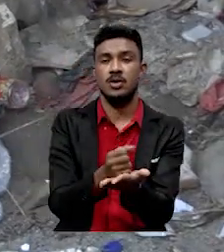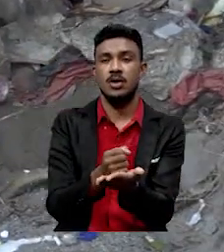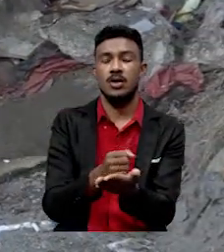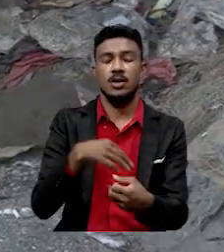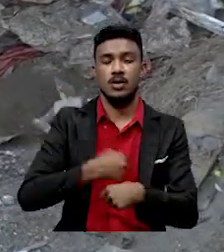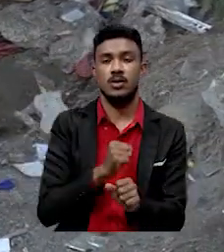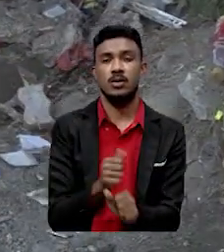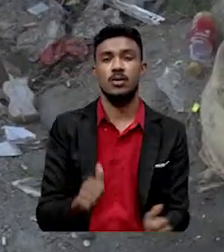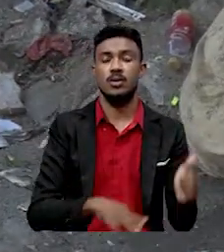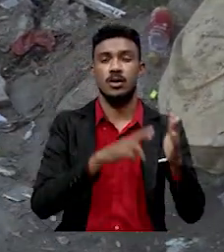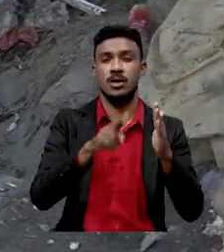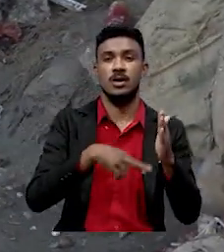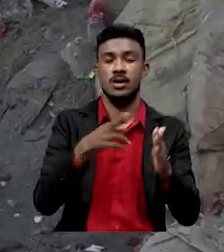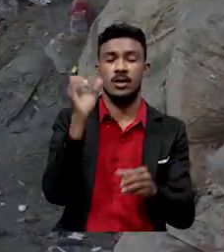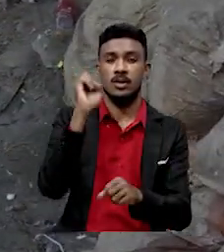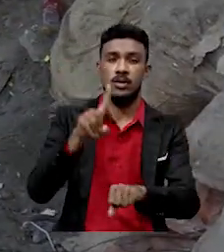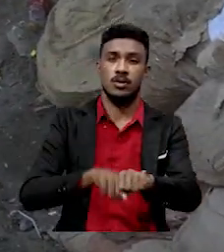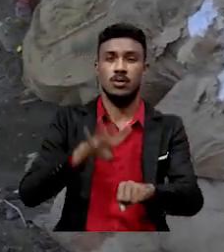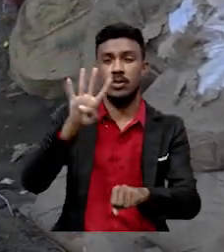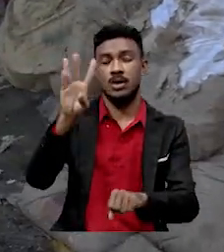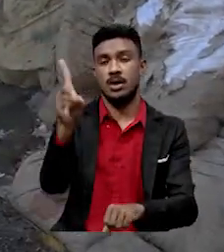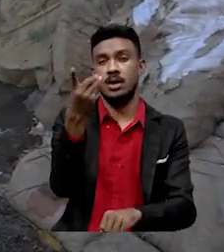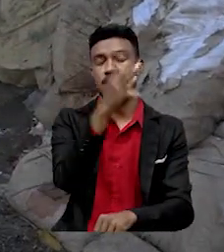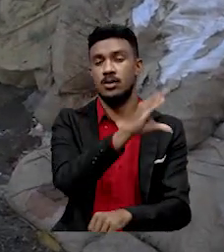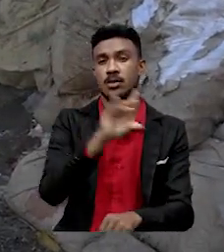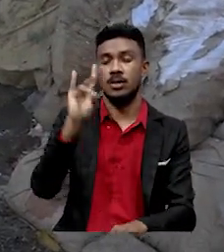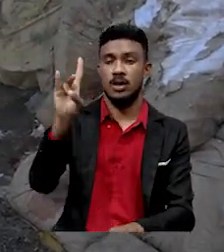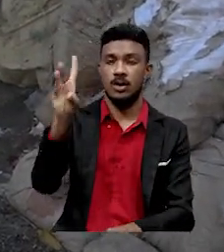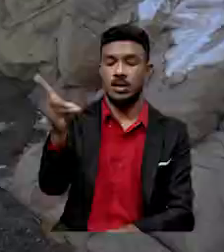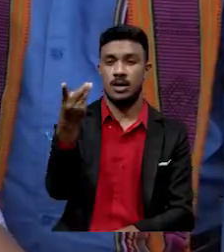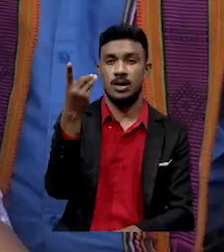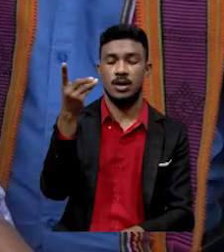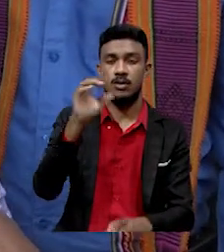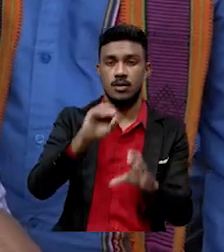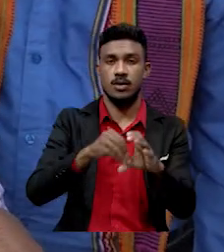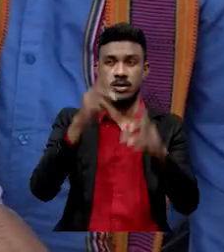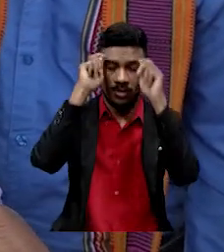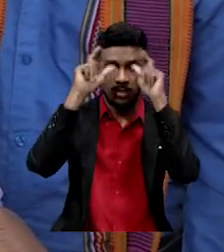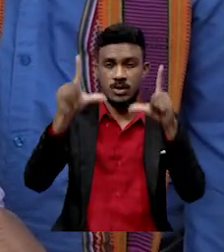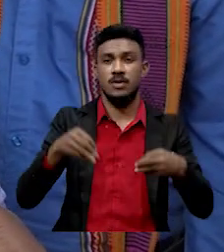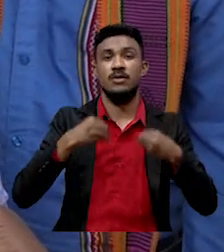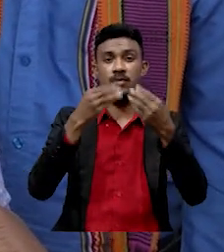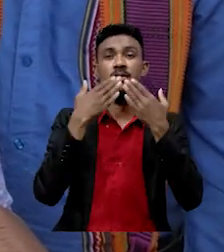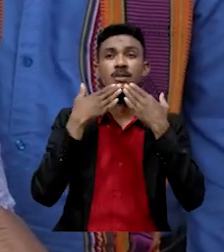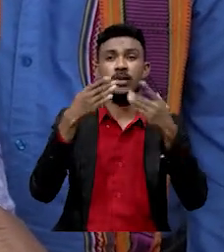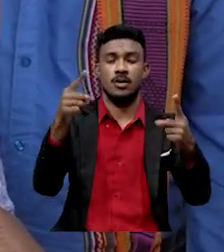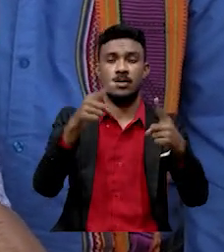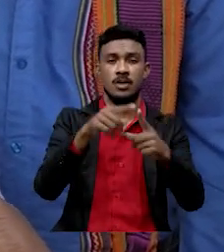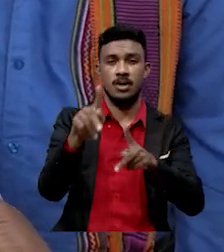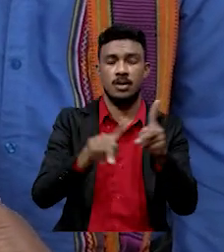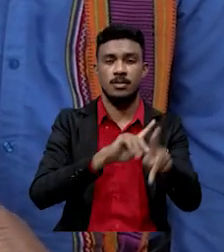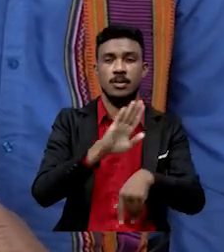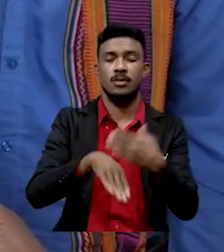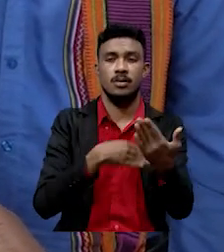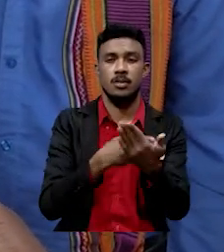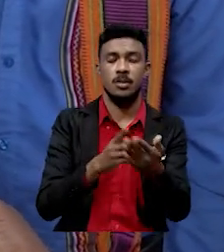e a Tucuhat madrugada, totu com o rito da Dersan, horas Timor-Leste. Agradeço a comunidade, a sociedade